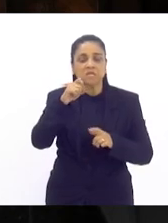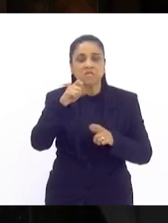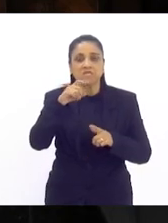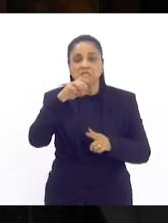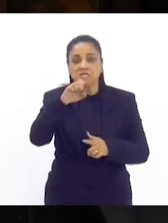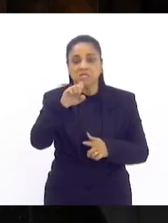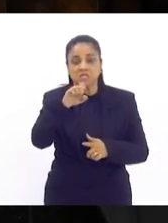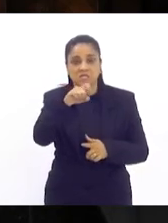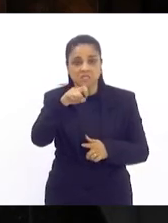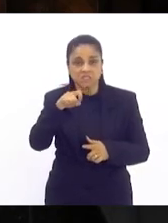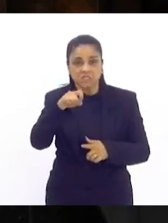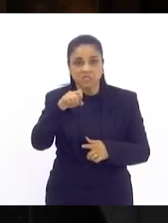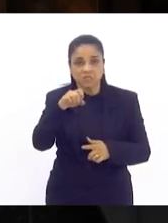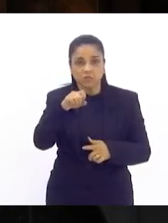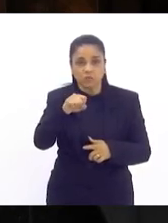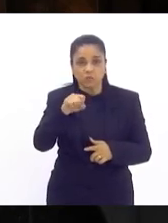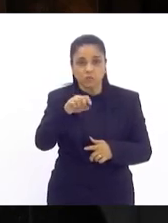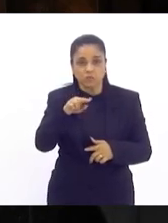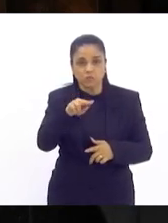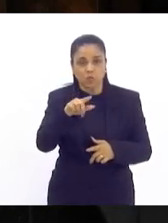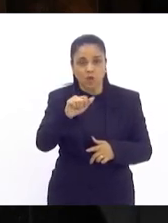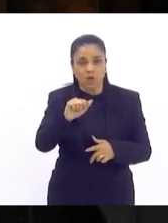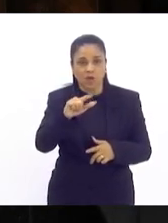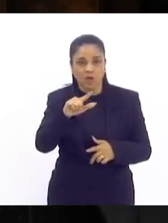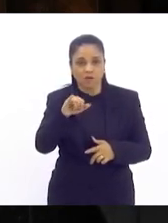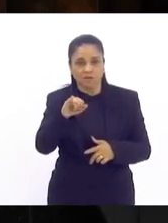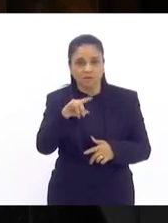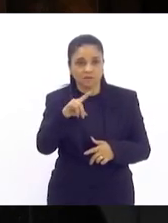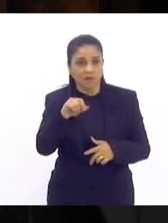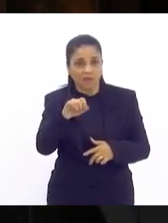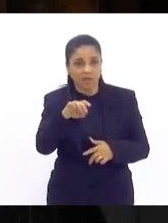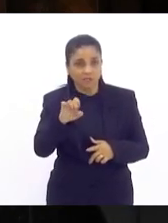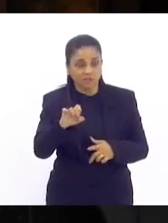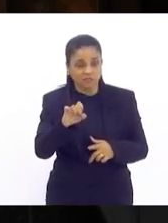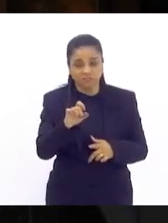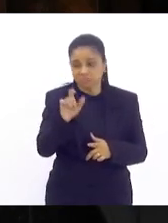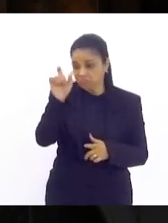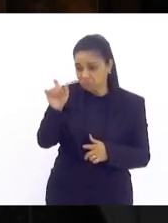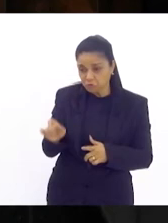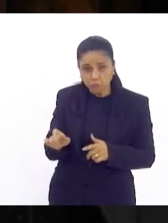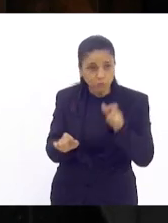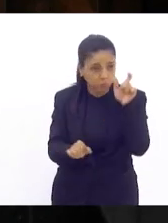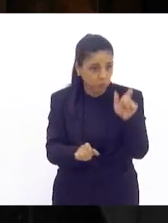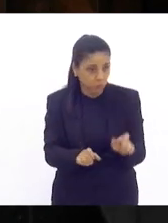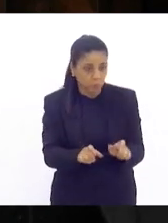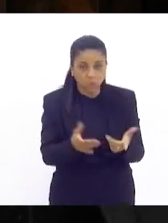que não era questão que está sendo discutida e jamais deve ser discutida